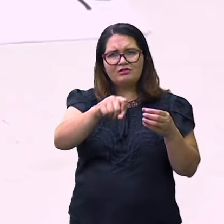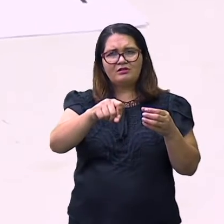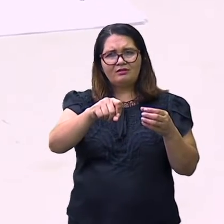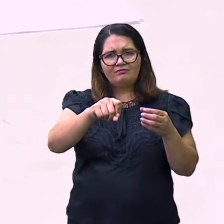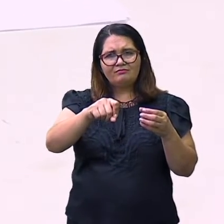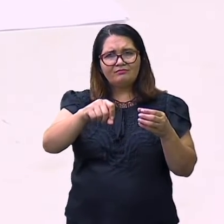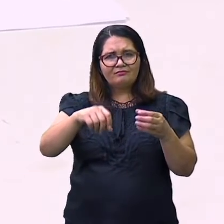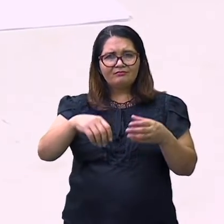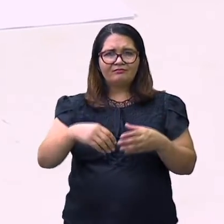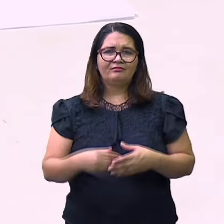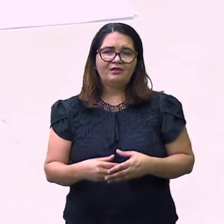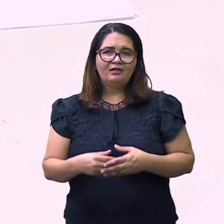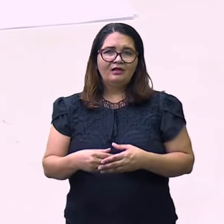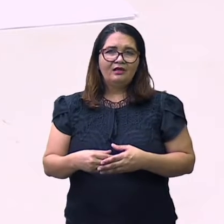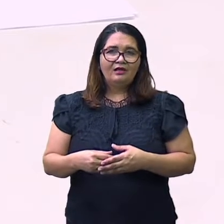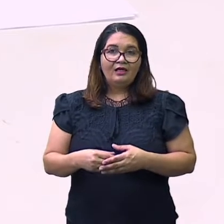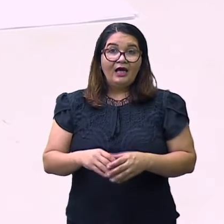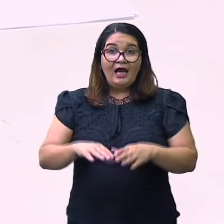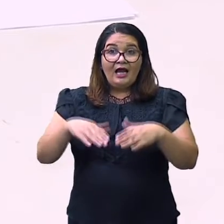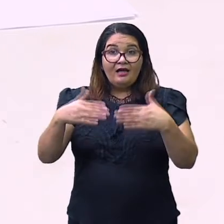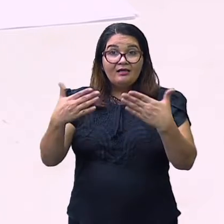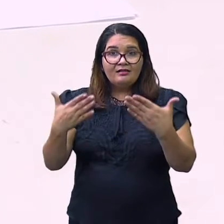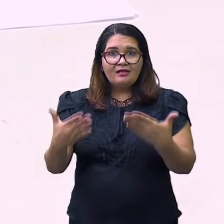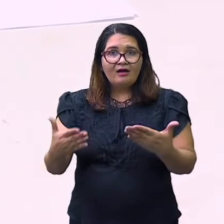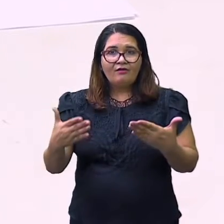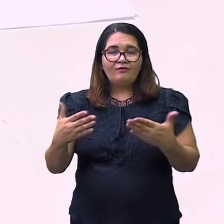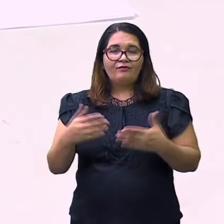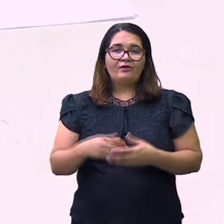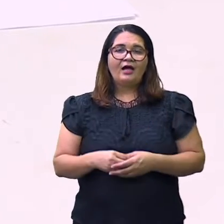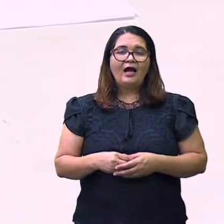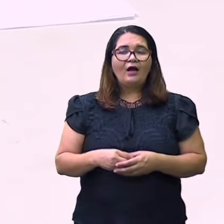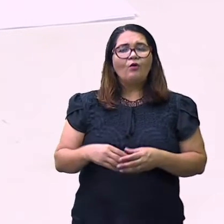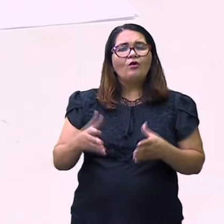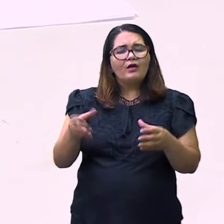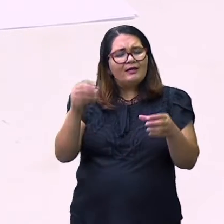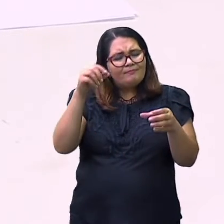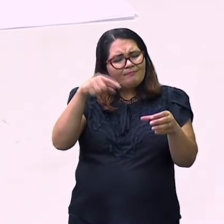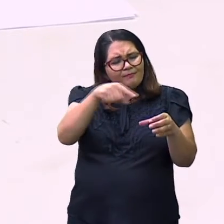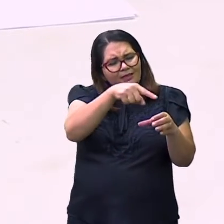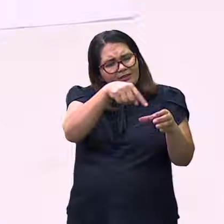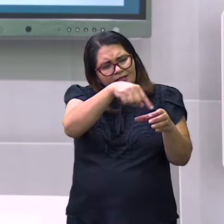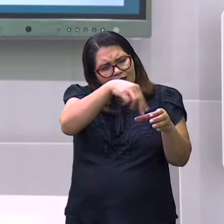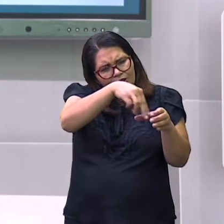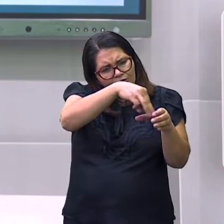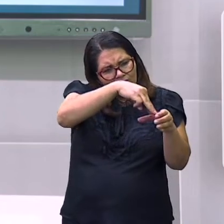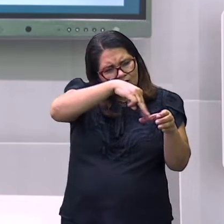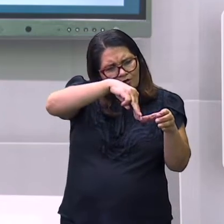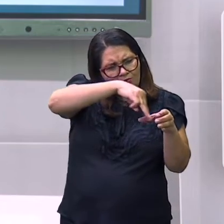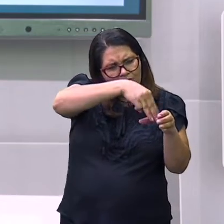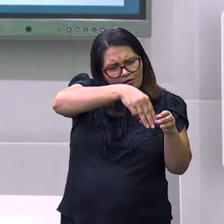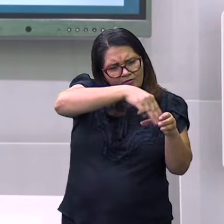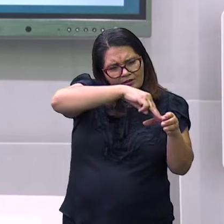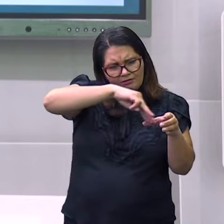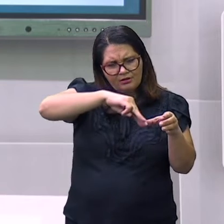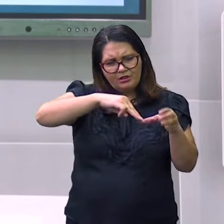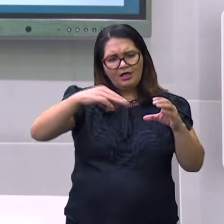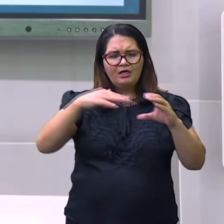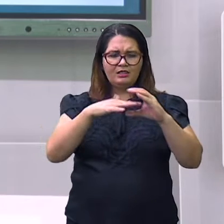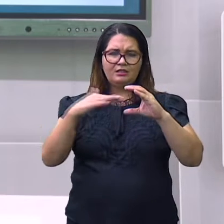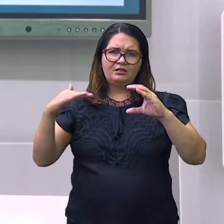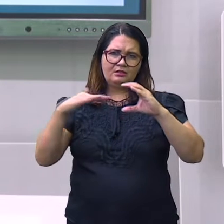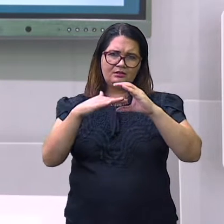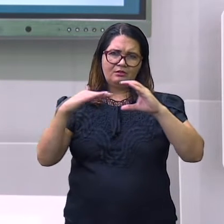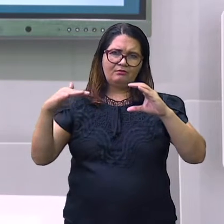Tá? Aí nós vamos para dentro dessa área aqui. Então, nós já falamos parede celular, membrana